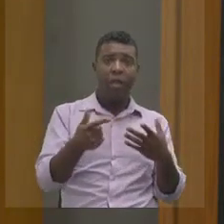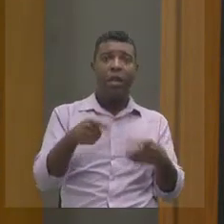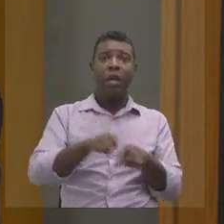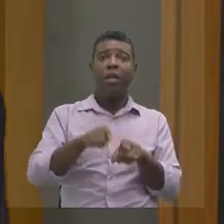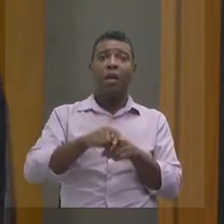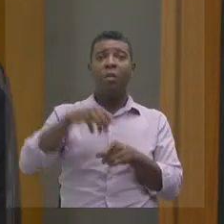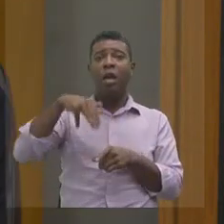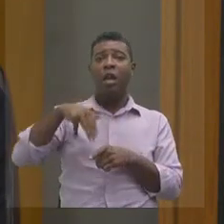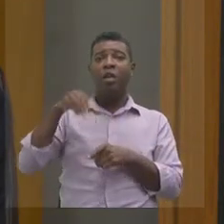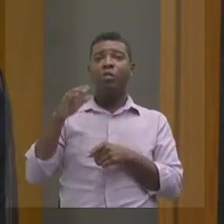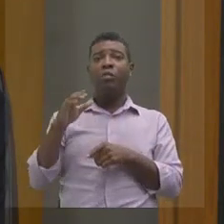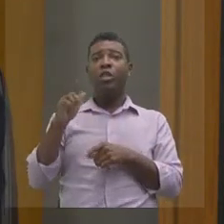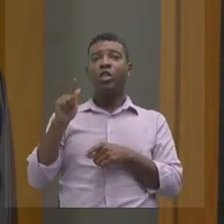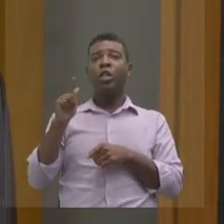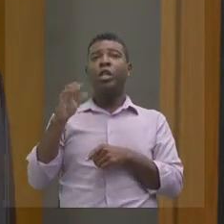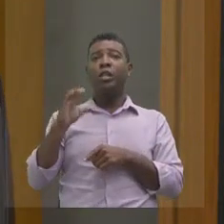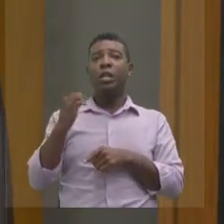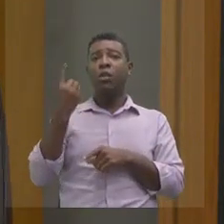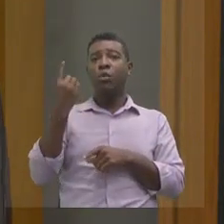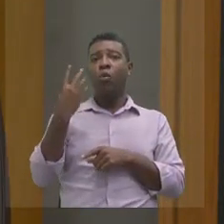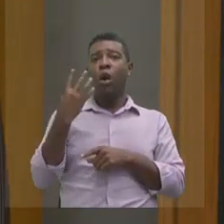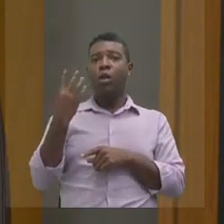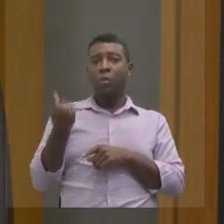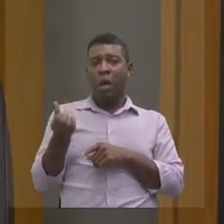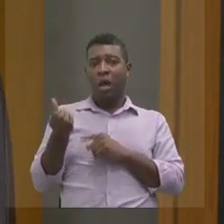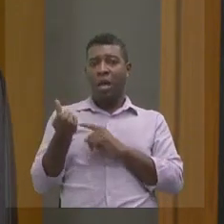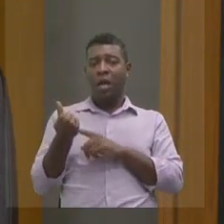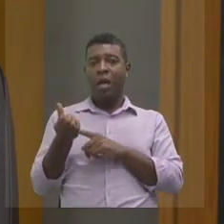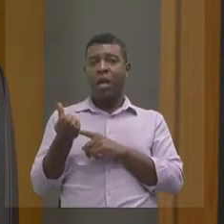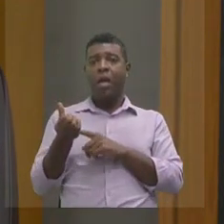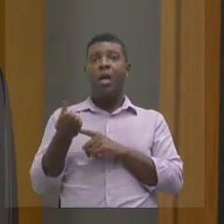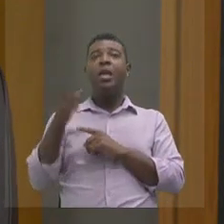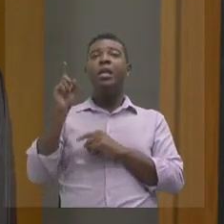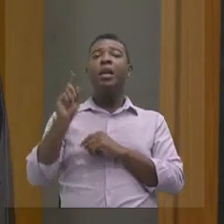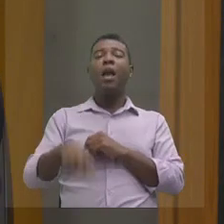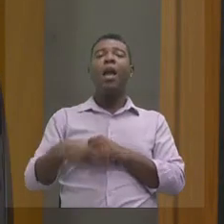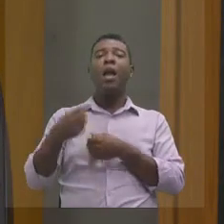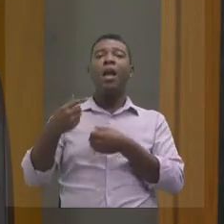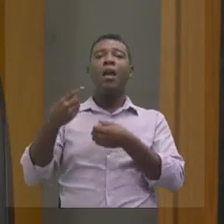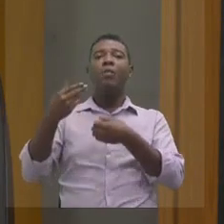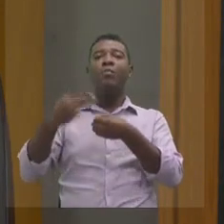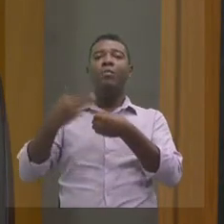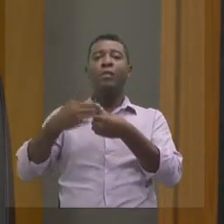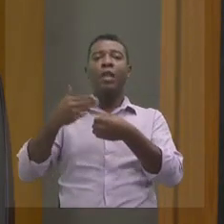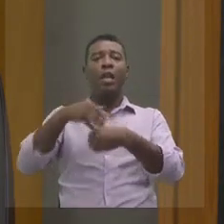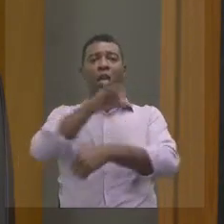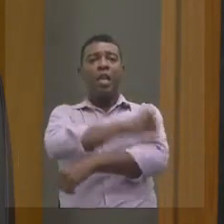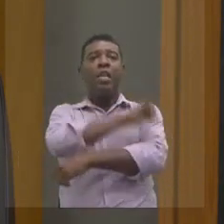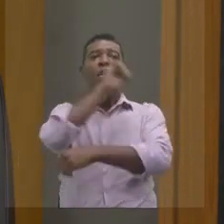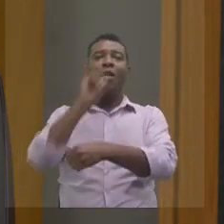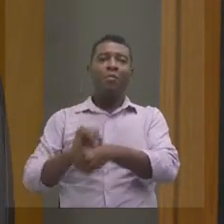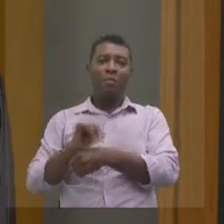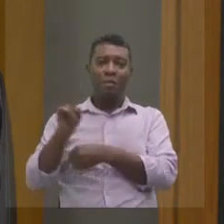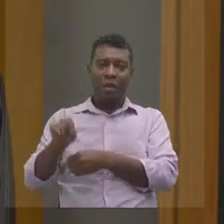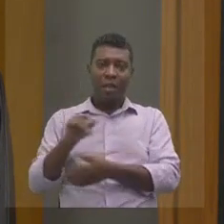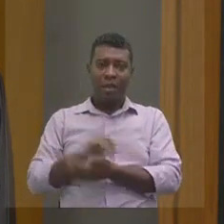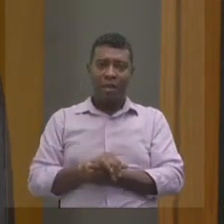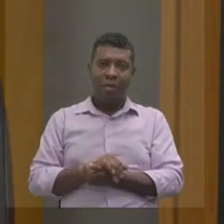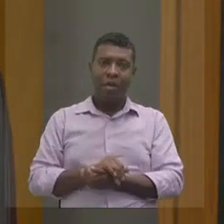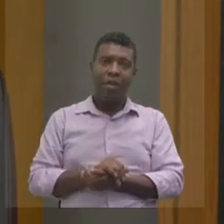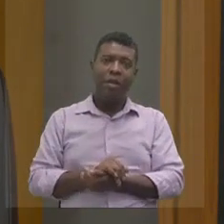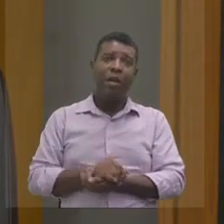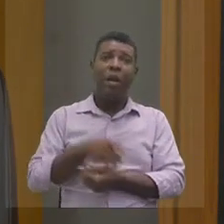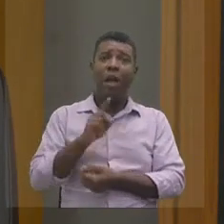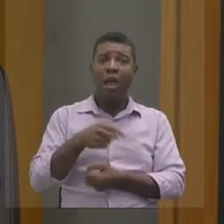mgc146 do município de Itapira é enfim são essas que a gente